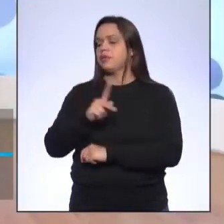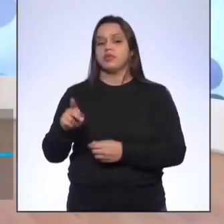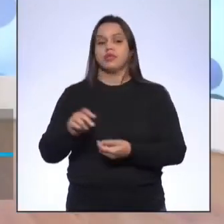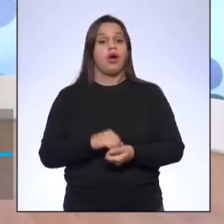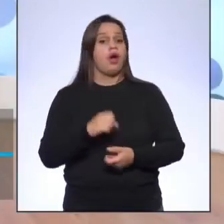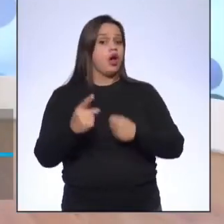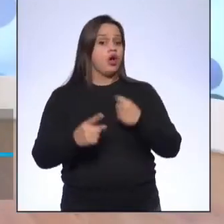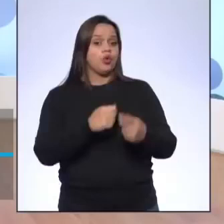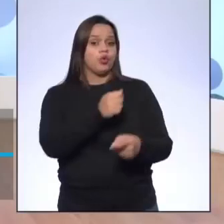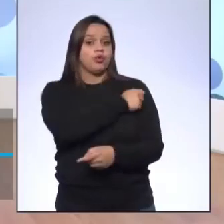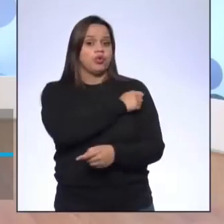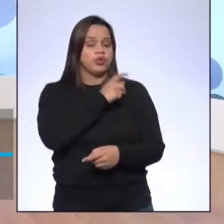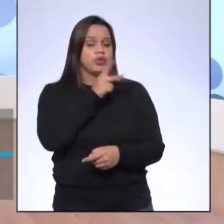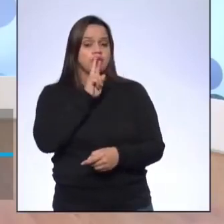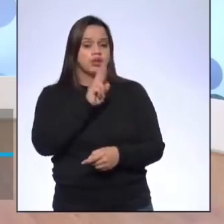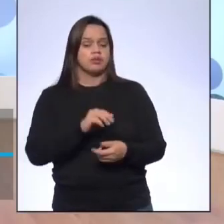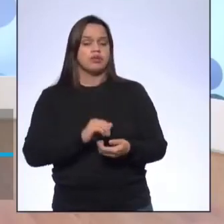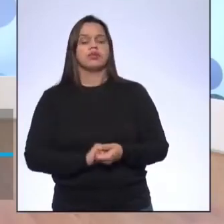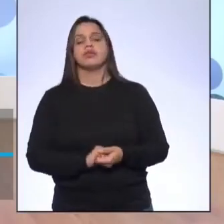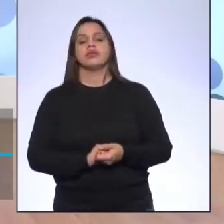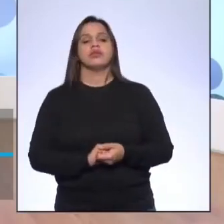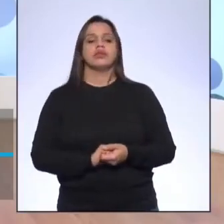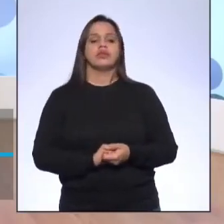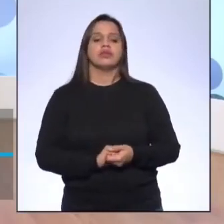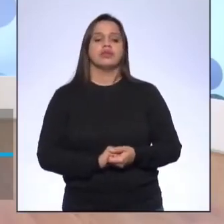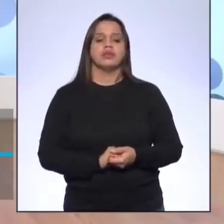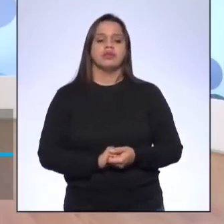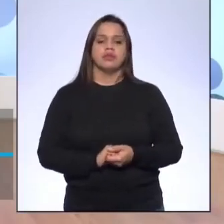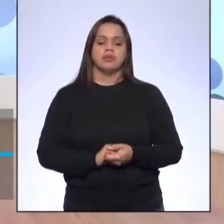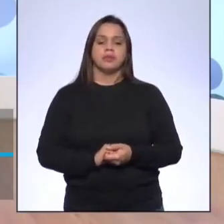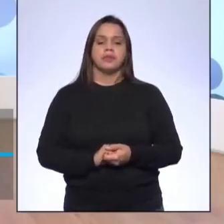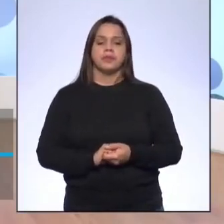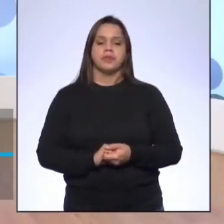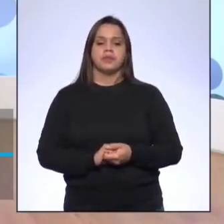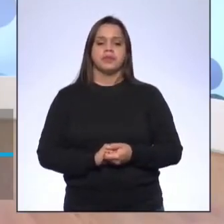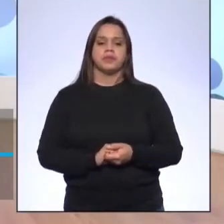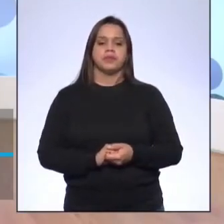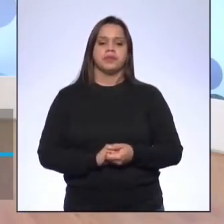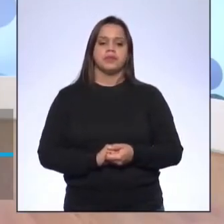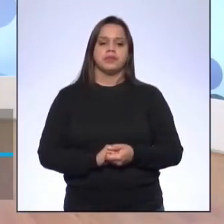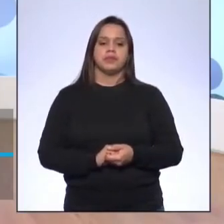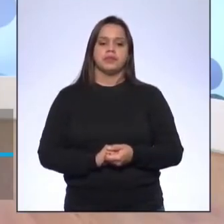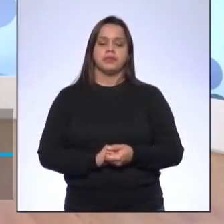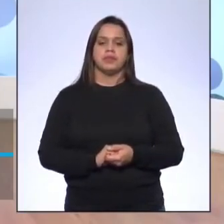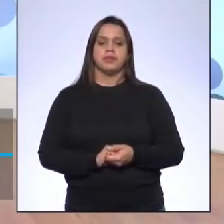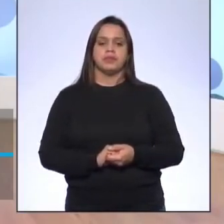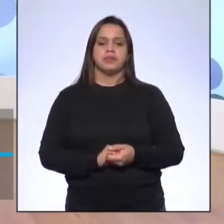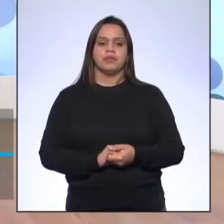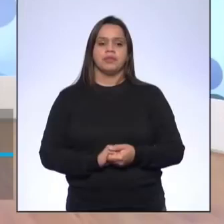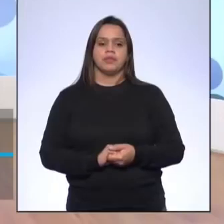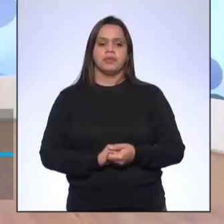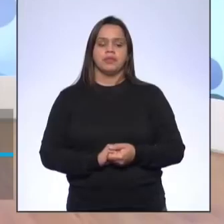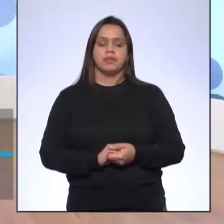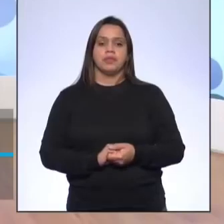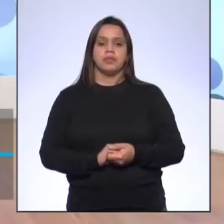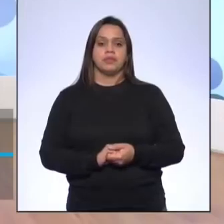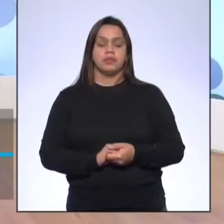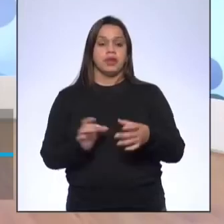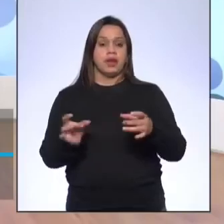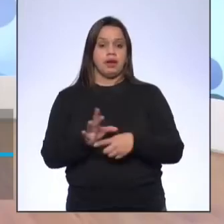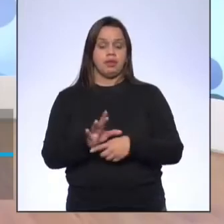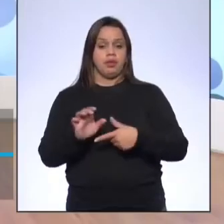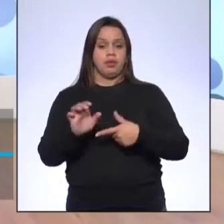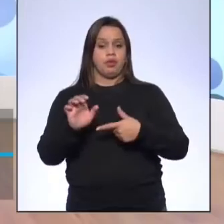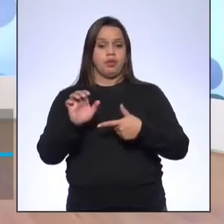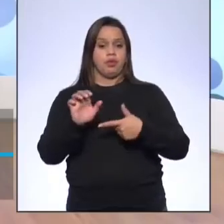alunos escreveram dead e alguns alunos escreveram died. Isso, ó, o verbo terminou com E, eu só